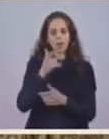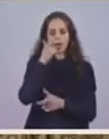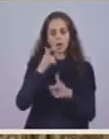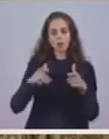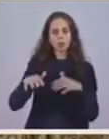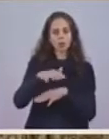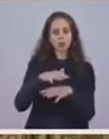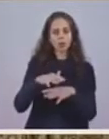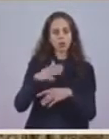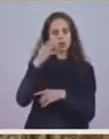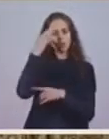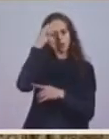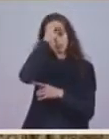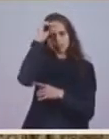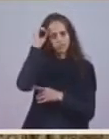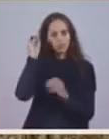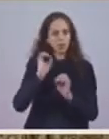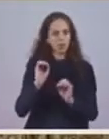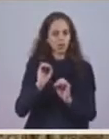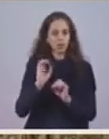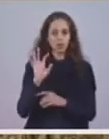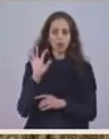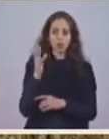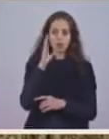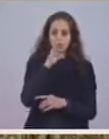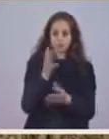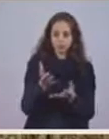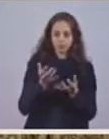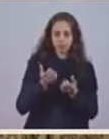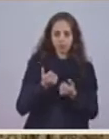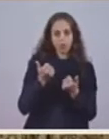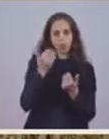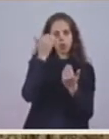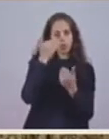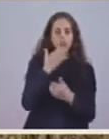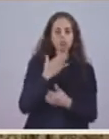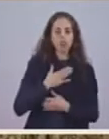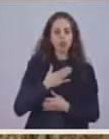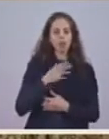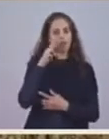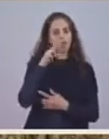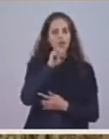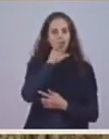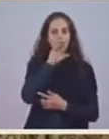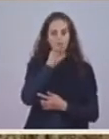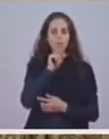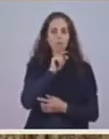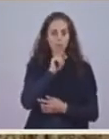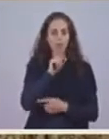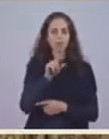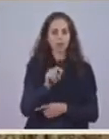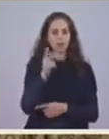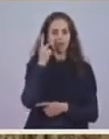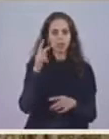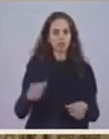contemporâneos na ignorância, quando, se acolhessem a boa notícia, poderiam também eles viver